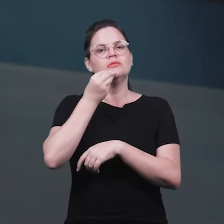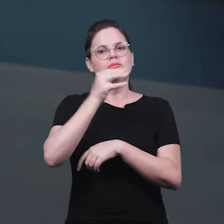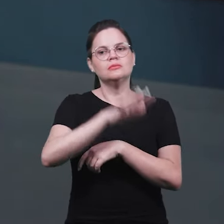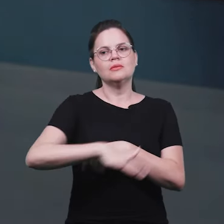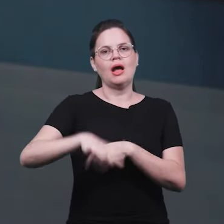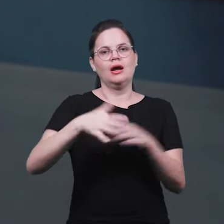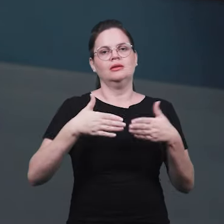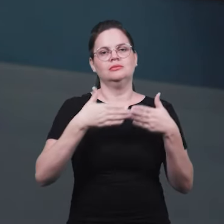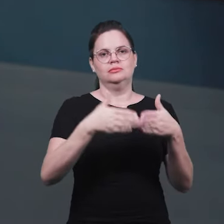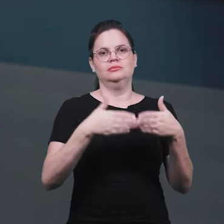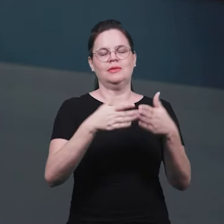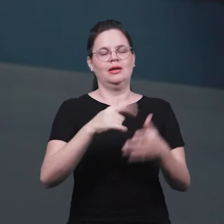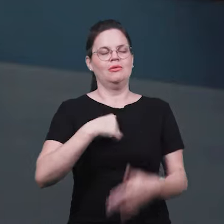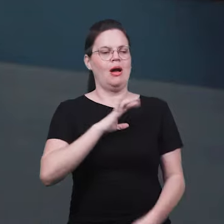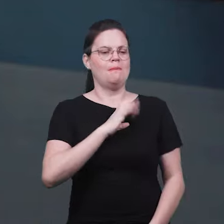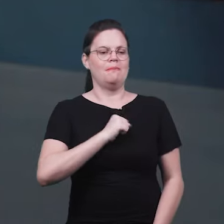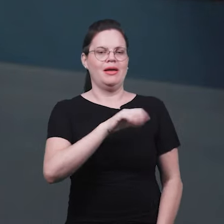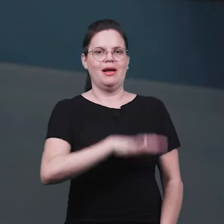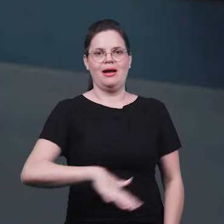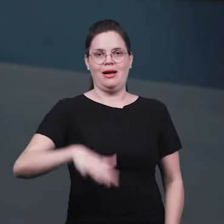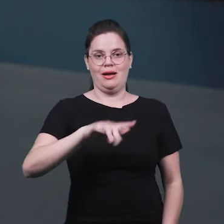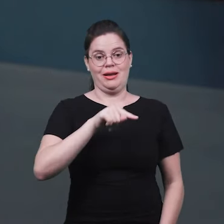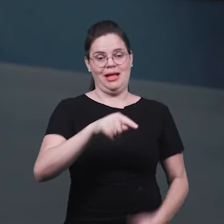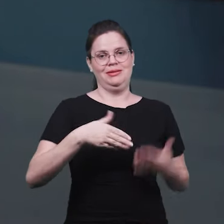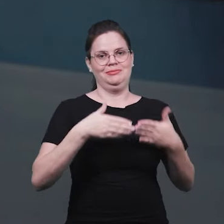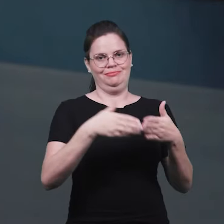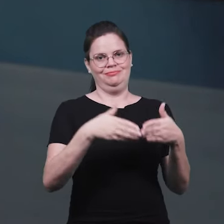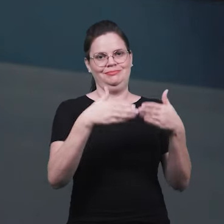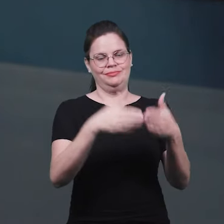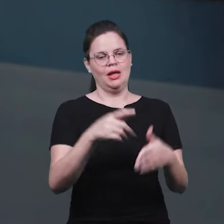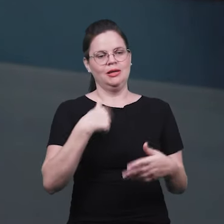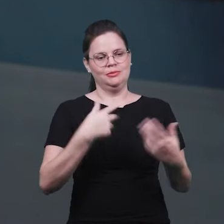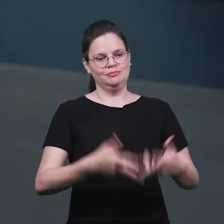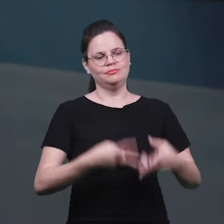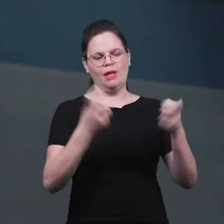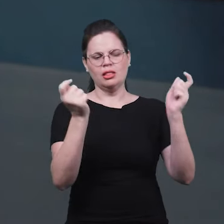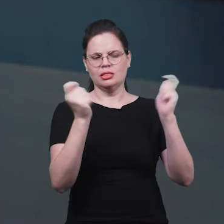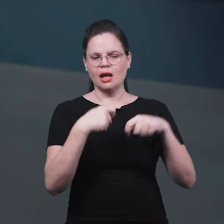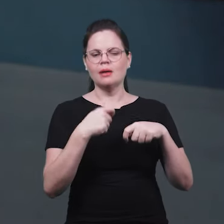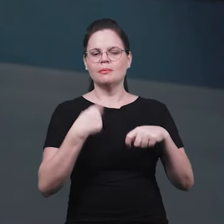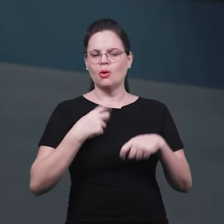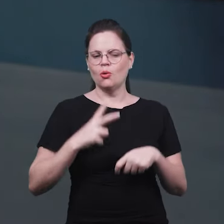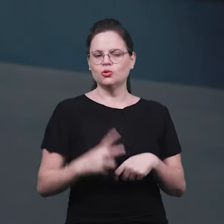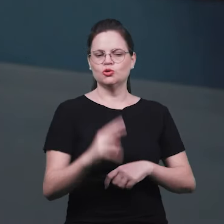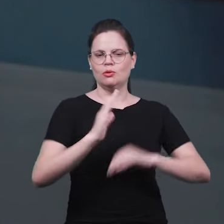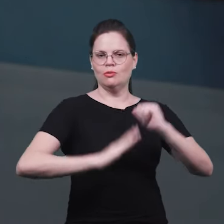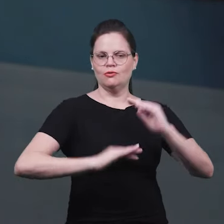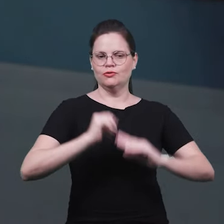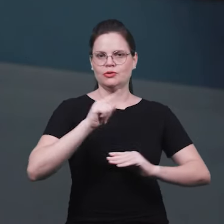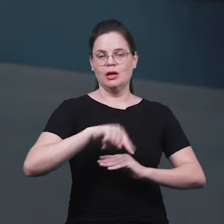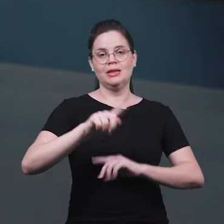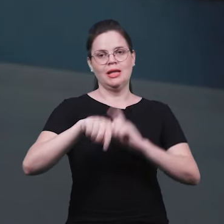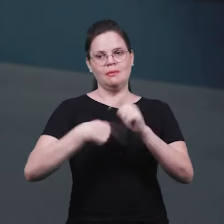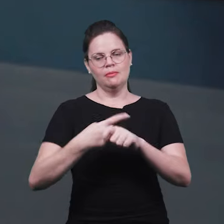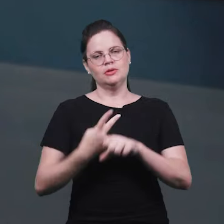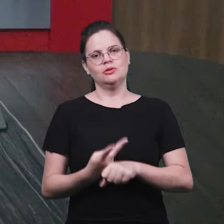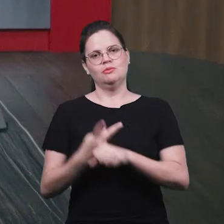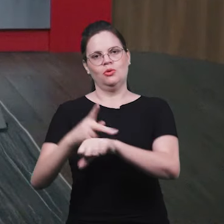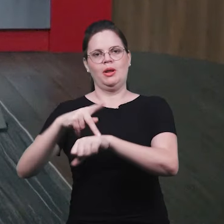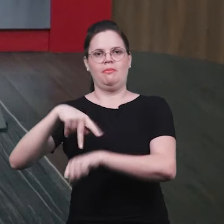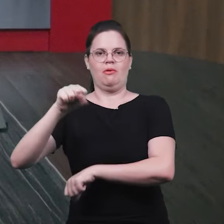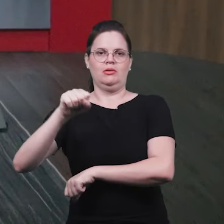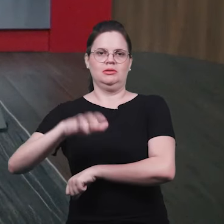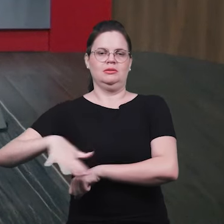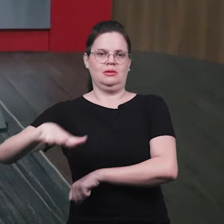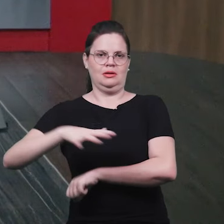logístico, me apaixonei pela área, dali eu vi que eu poderia tirar o meu sustento e na sequência eu busquei a especialização, né?